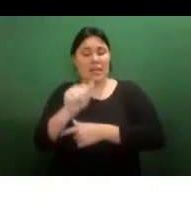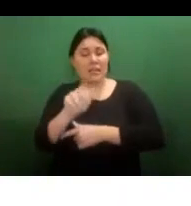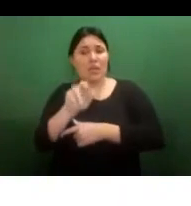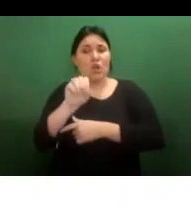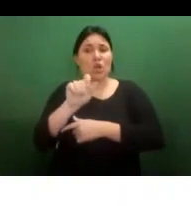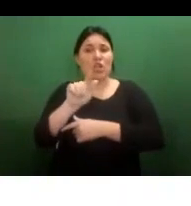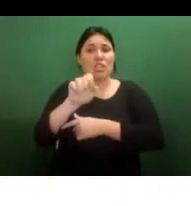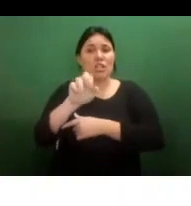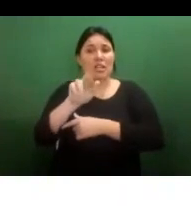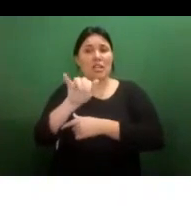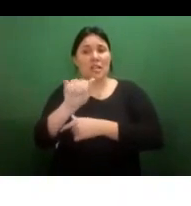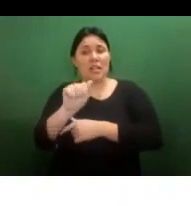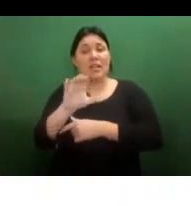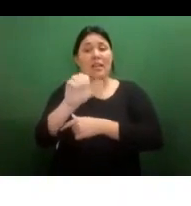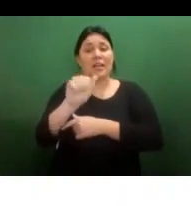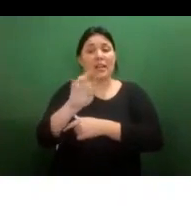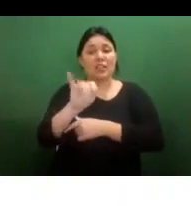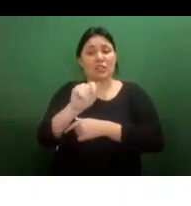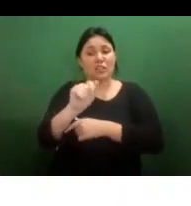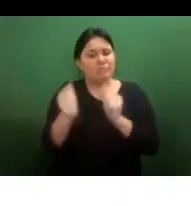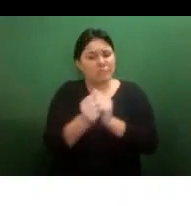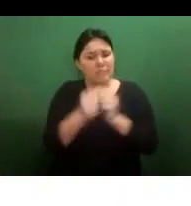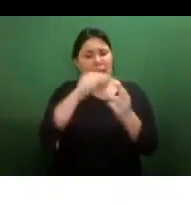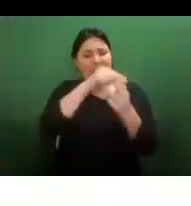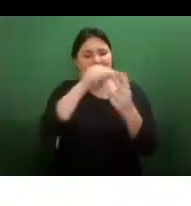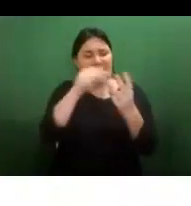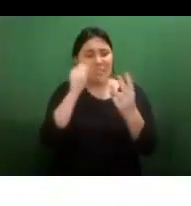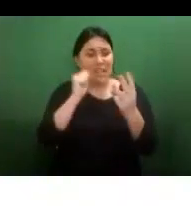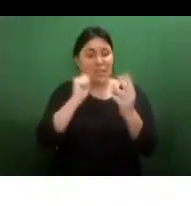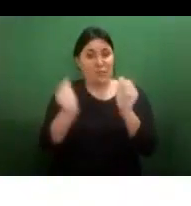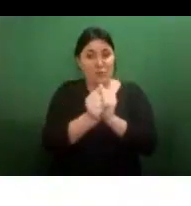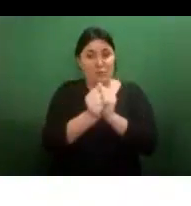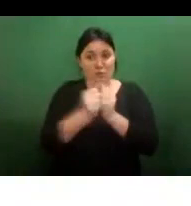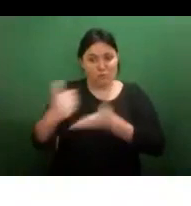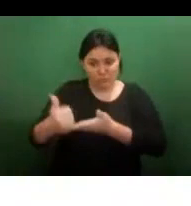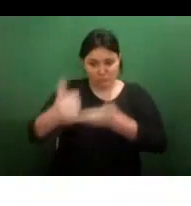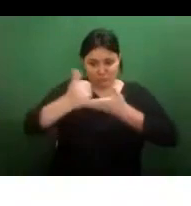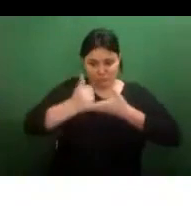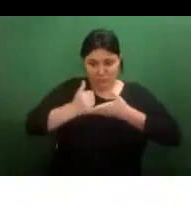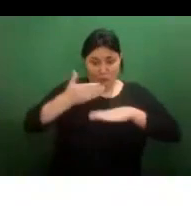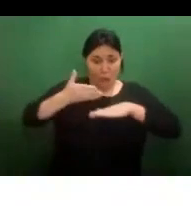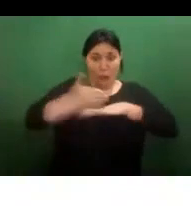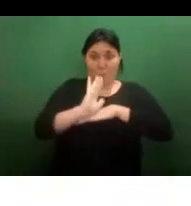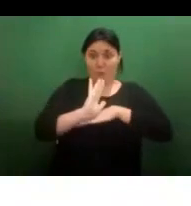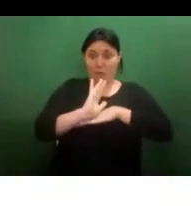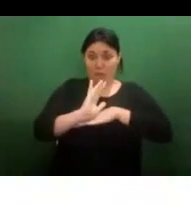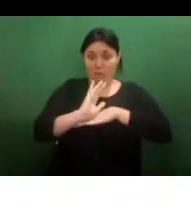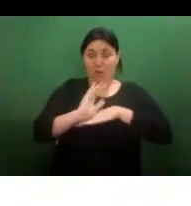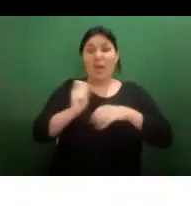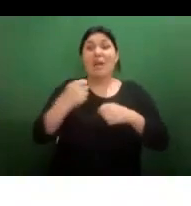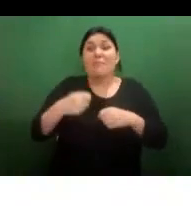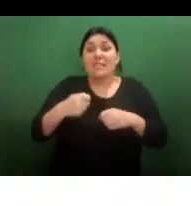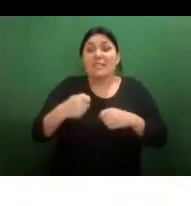deram todo o suporte que eu precisava. Projeto aprovado uma semana antes, a gente precisava começar a divulgar. Aqui eu